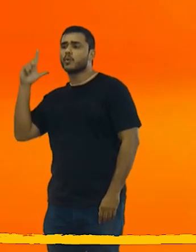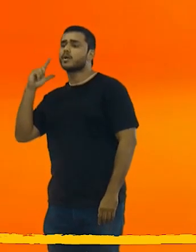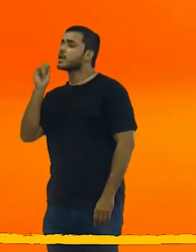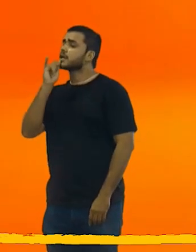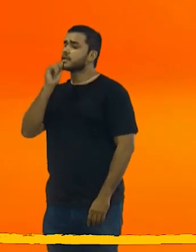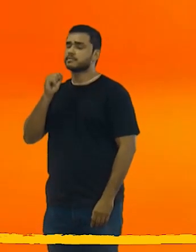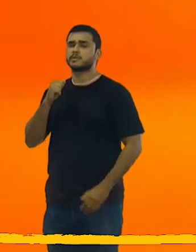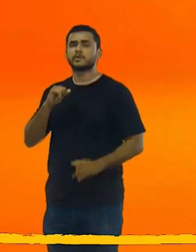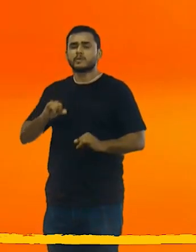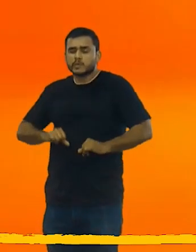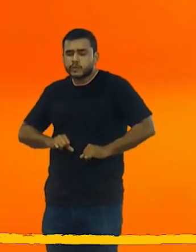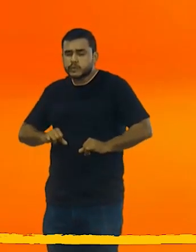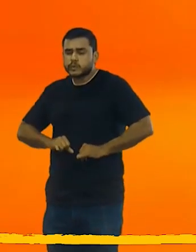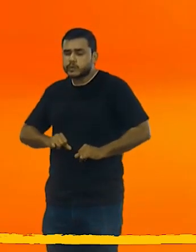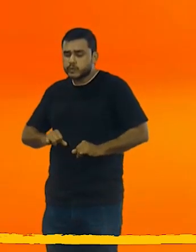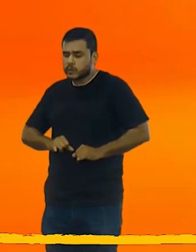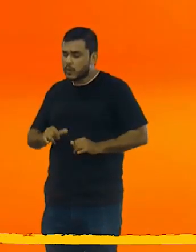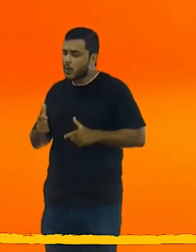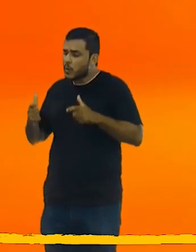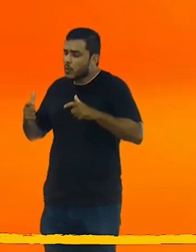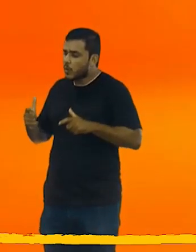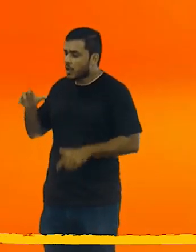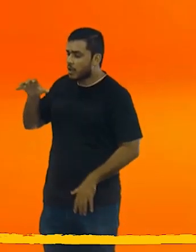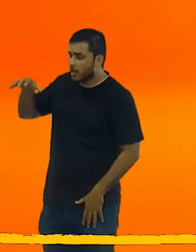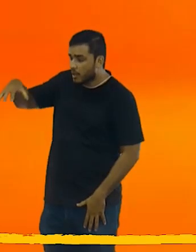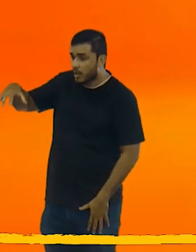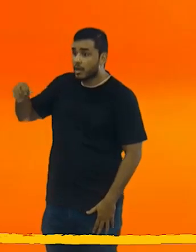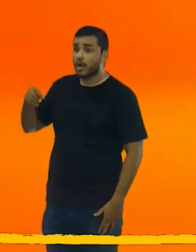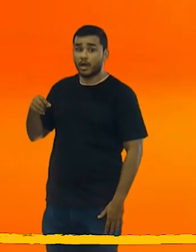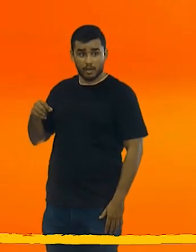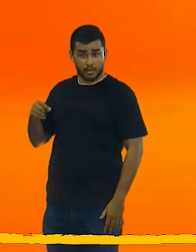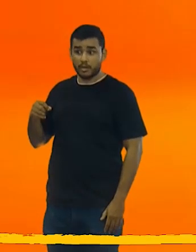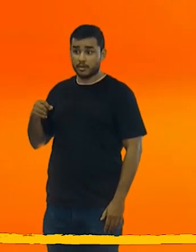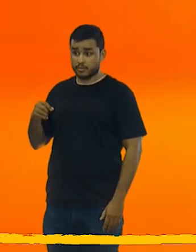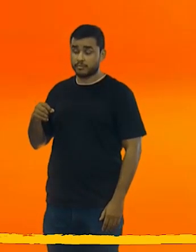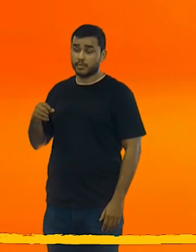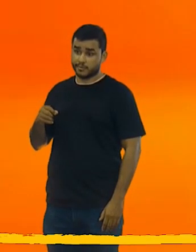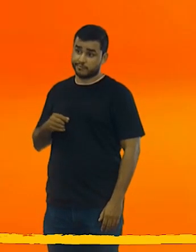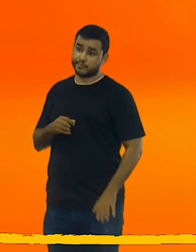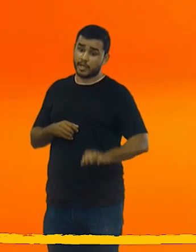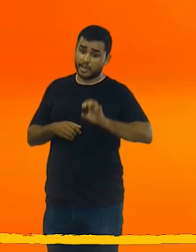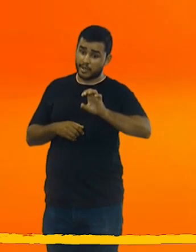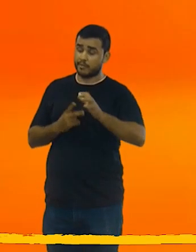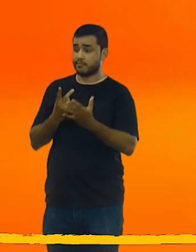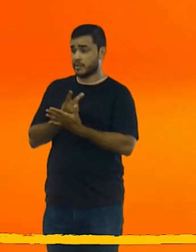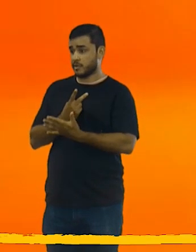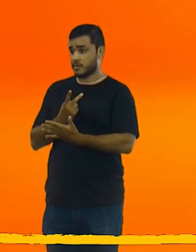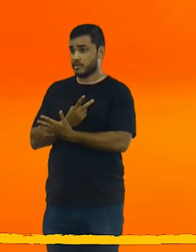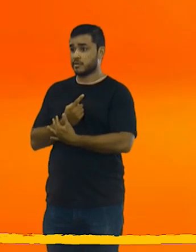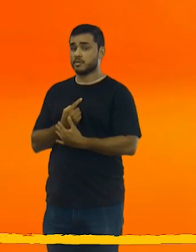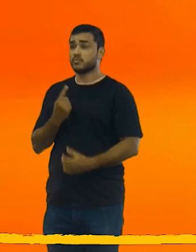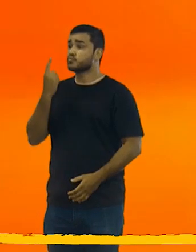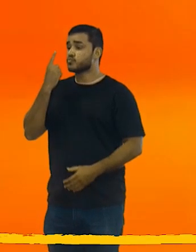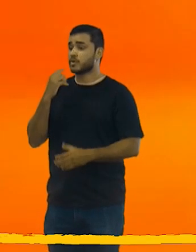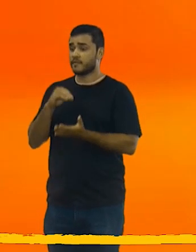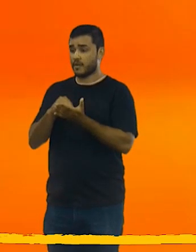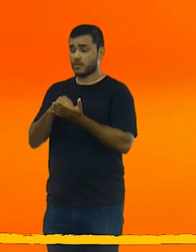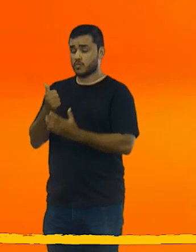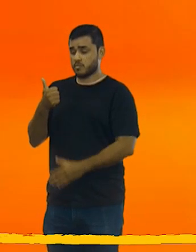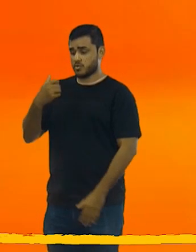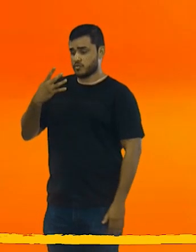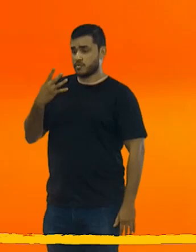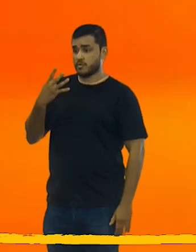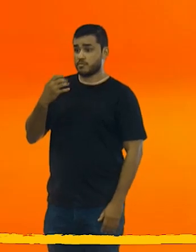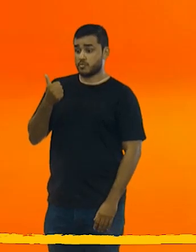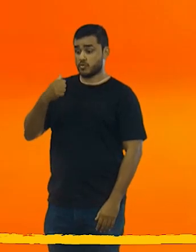sofrimento regional, aí eu daria que dá para colocar quase todos os regionalismos, menos o de 45, que é